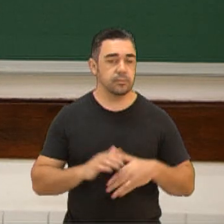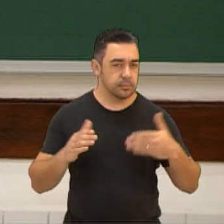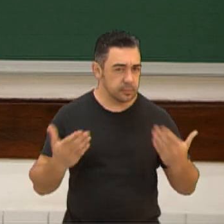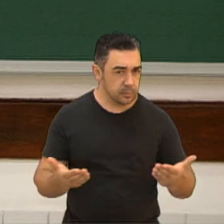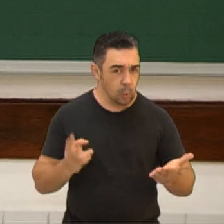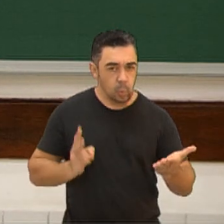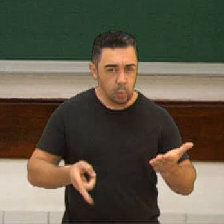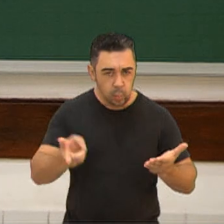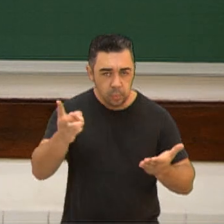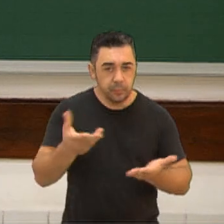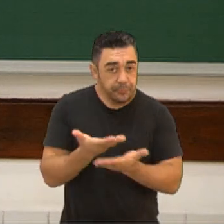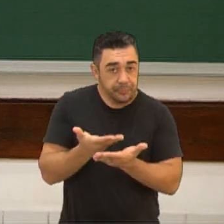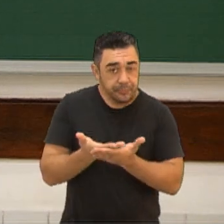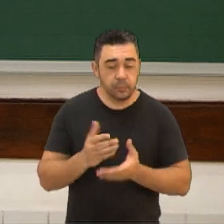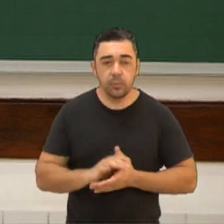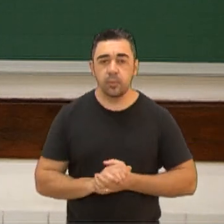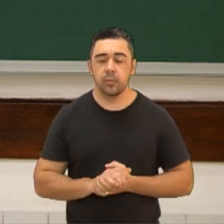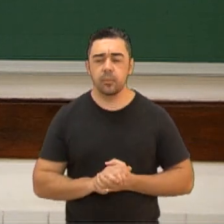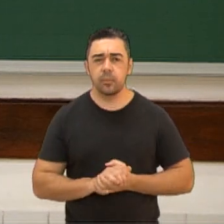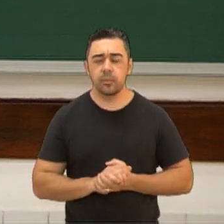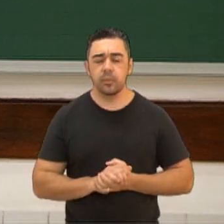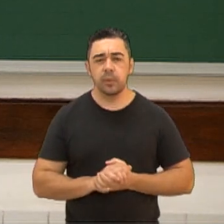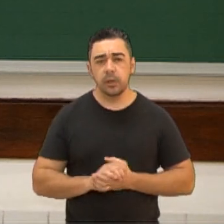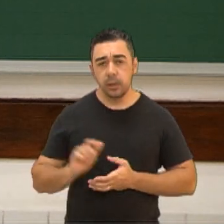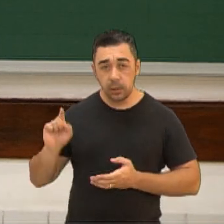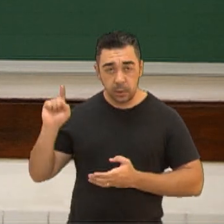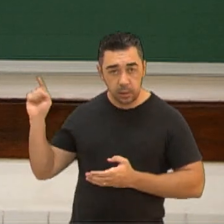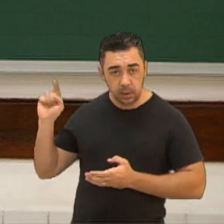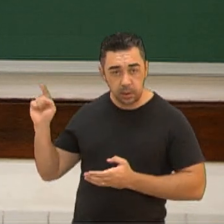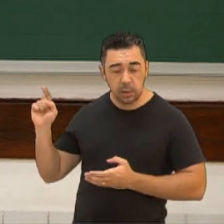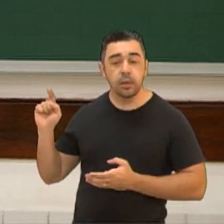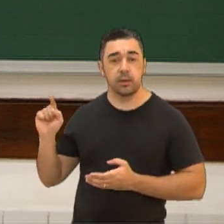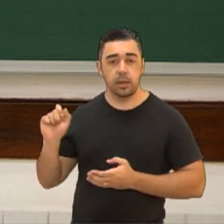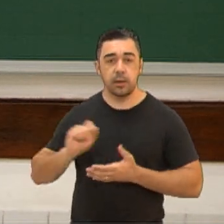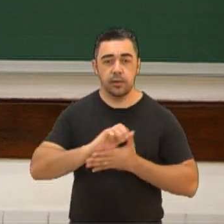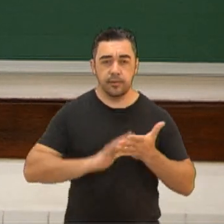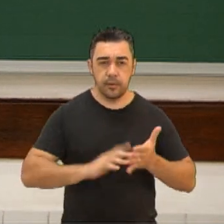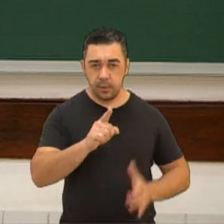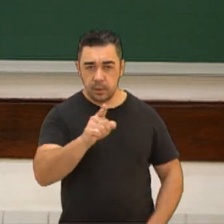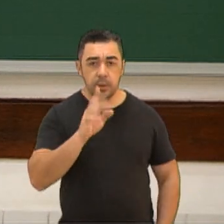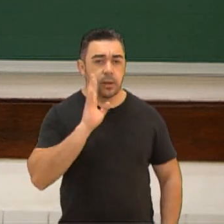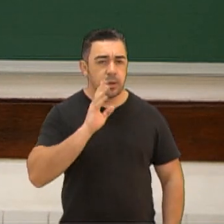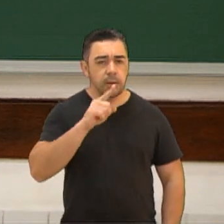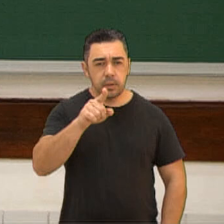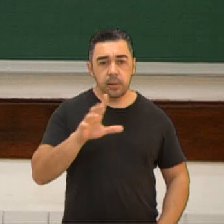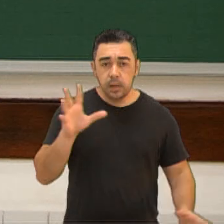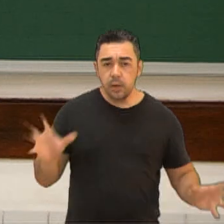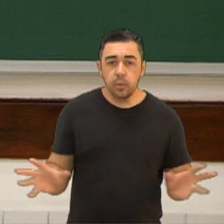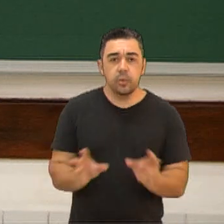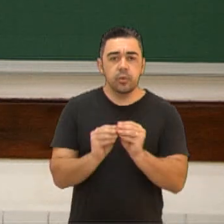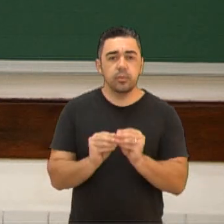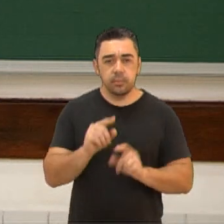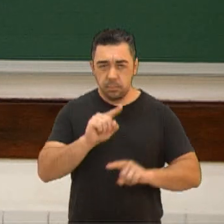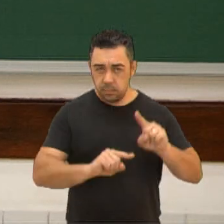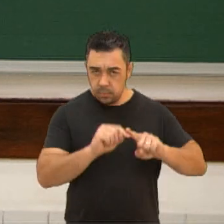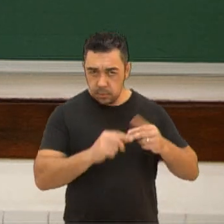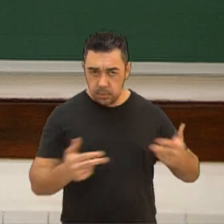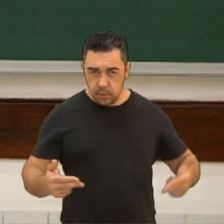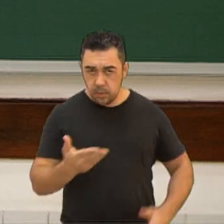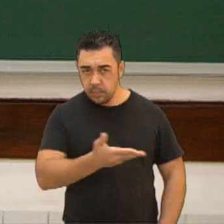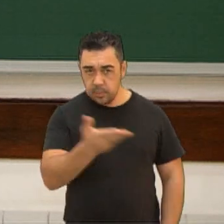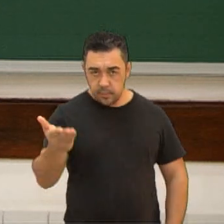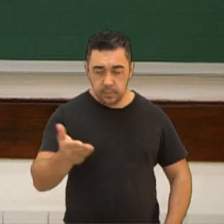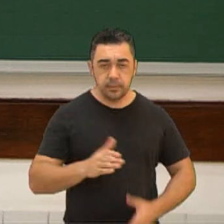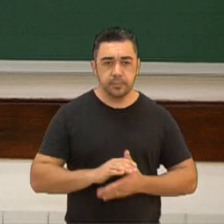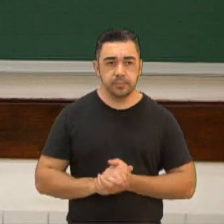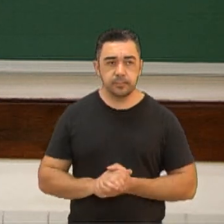Então, pessoal, continuando a aula, esse tipo de exercício é bem bacana para vocês terem um resumo, ter um material para vocês